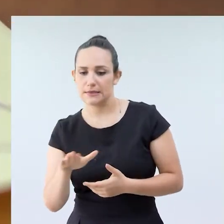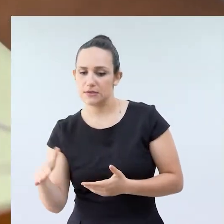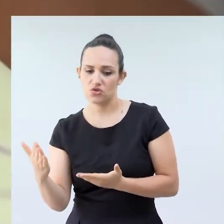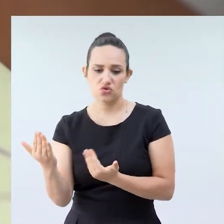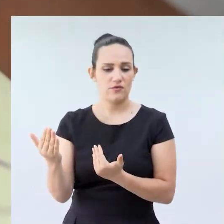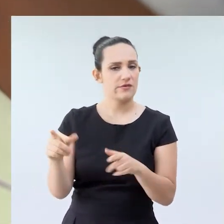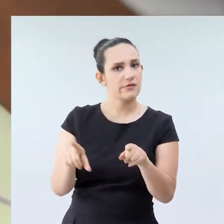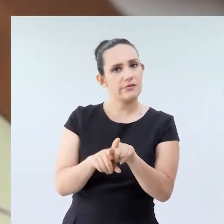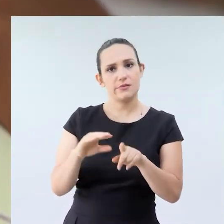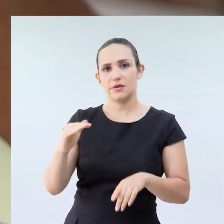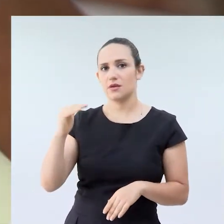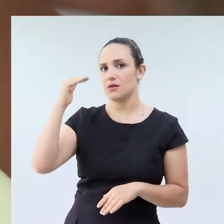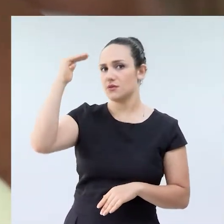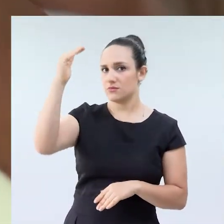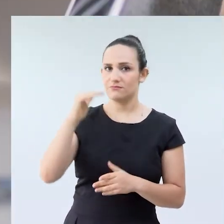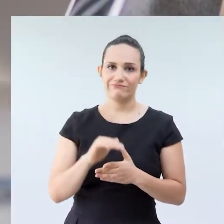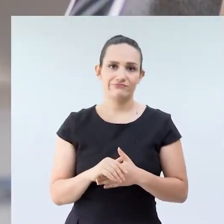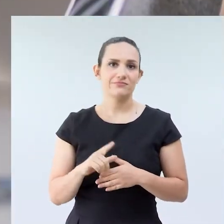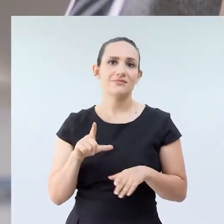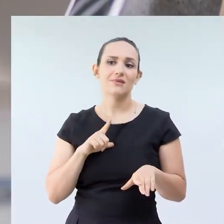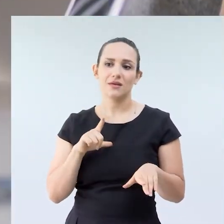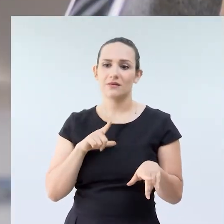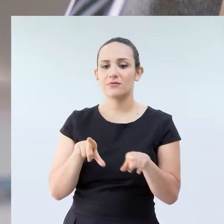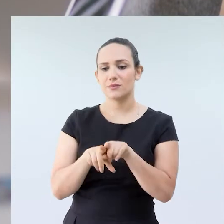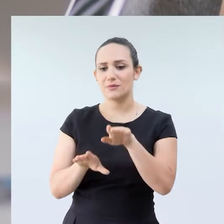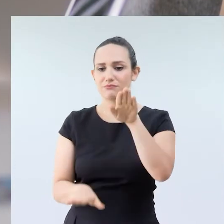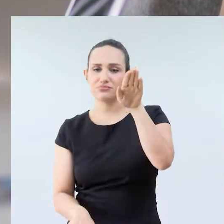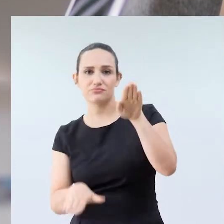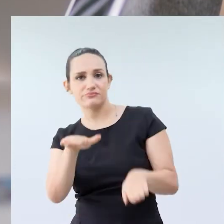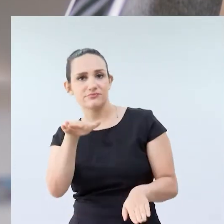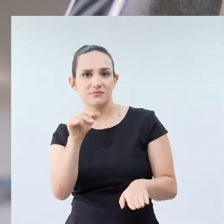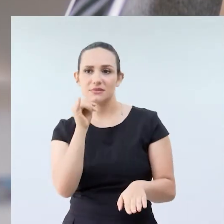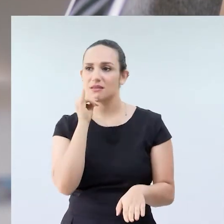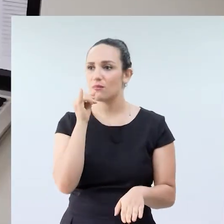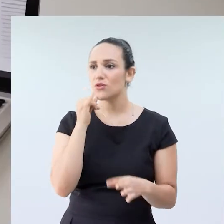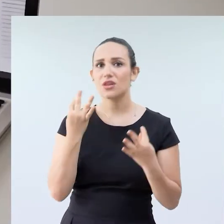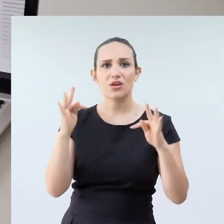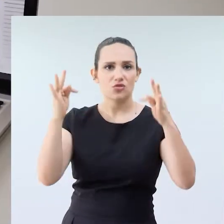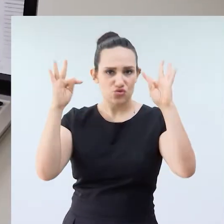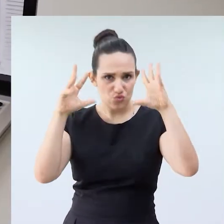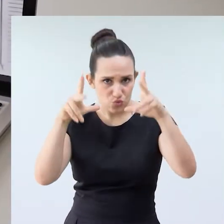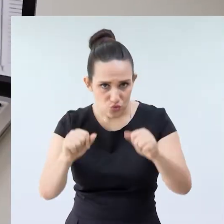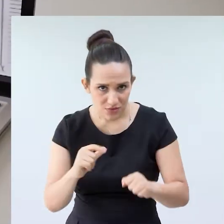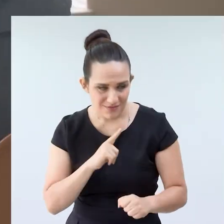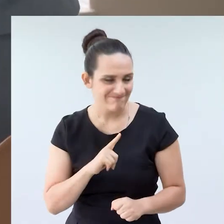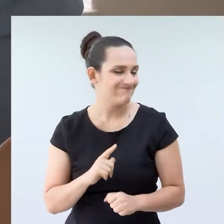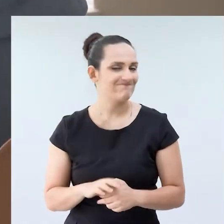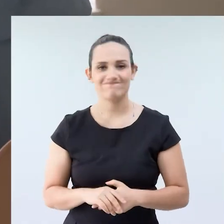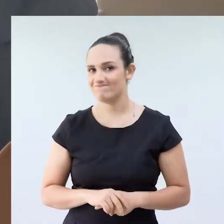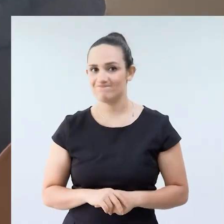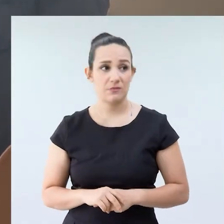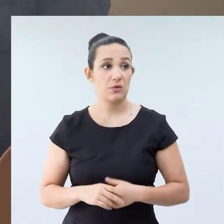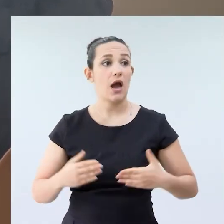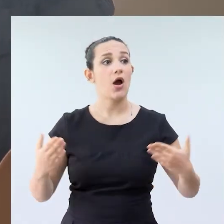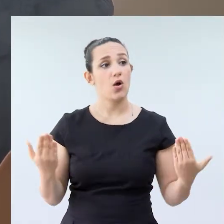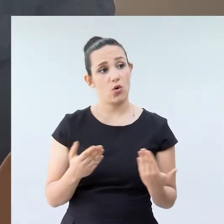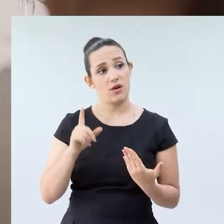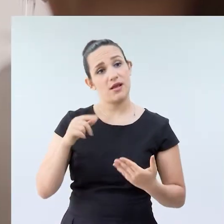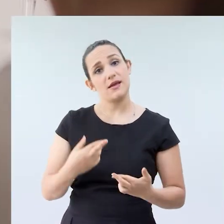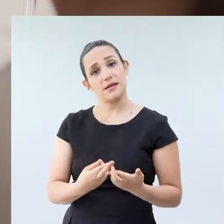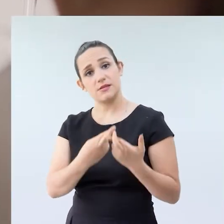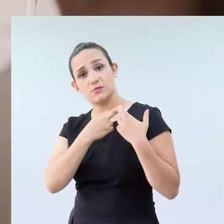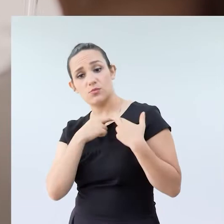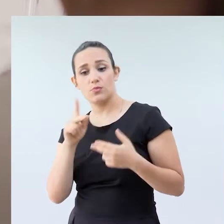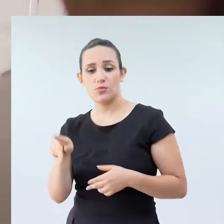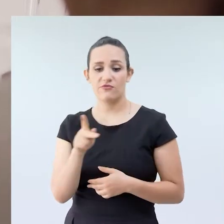adultos, aprofundou desigualdades, como acesso a tecnologias, e colocou nas mãos de professores, estudantes